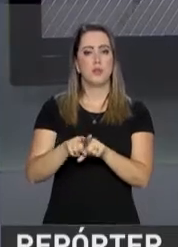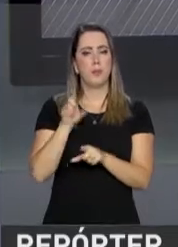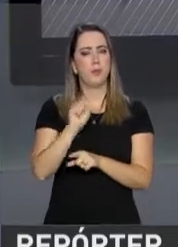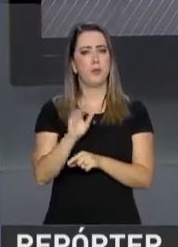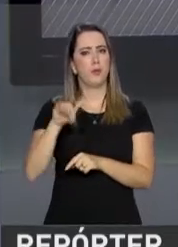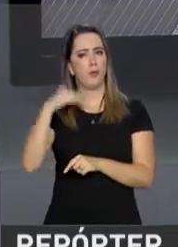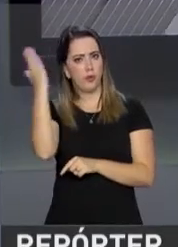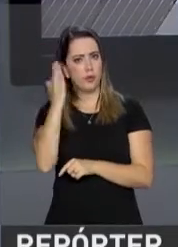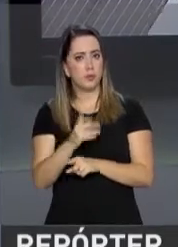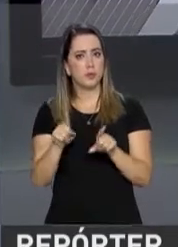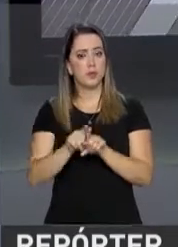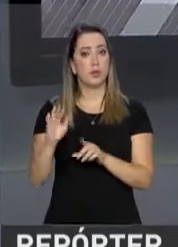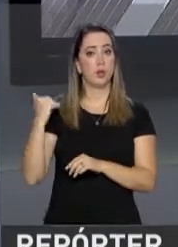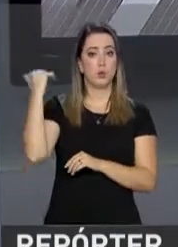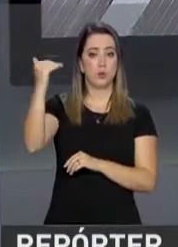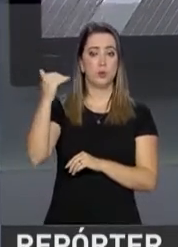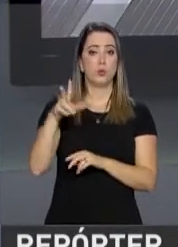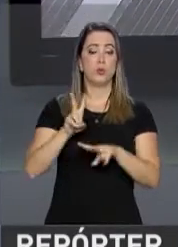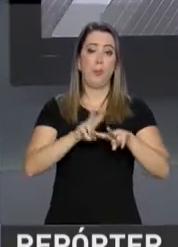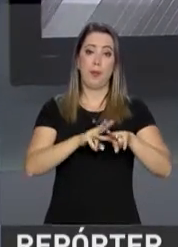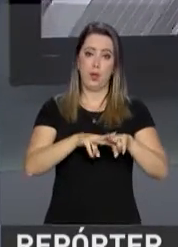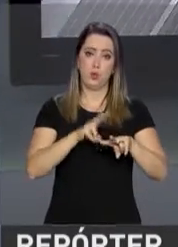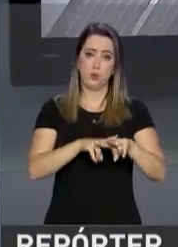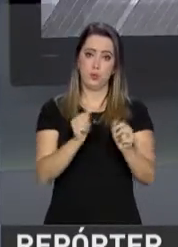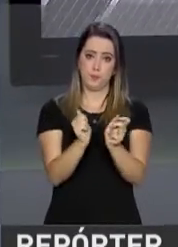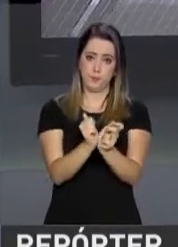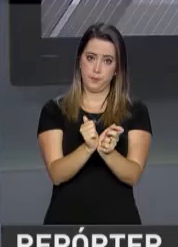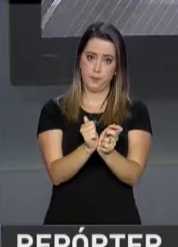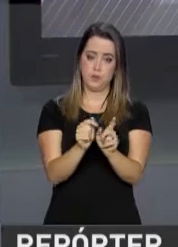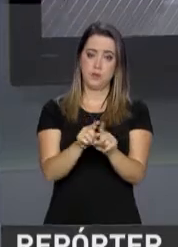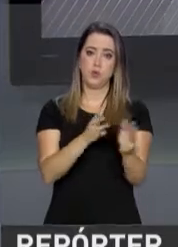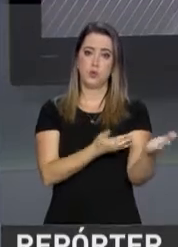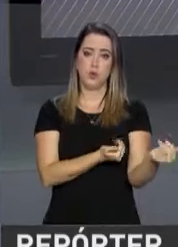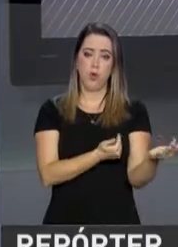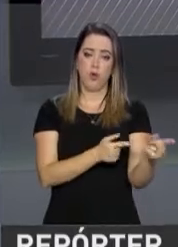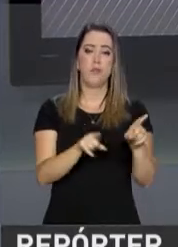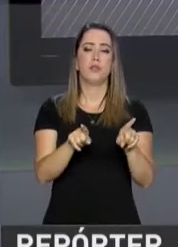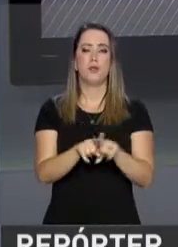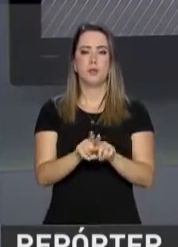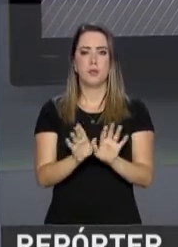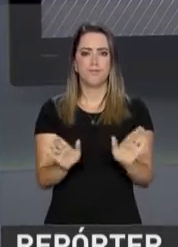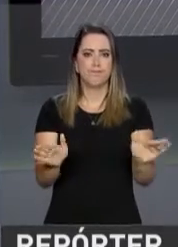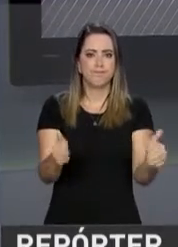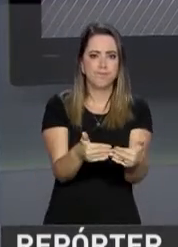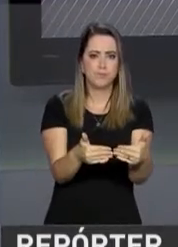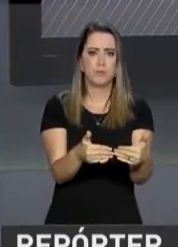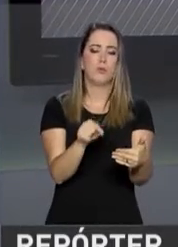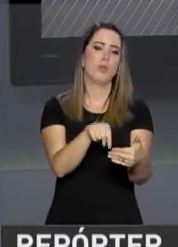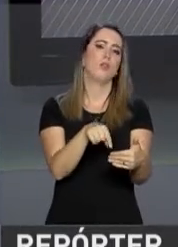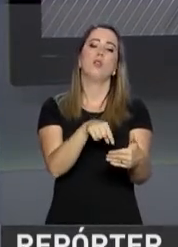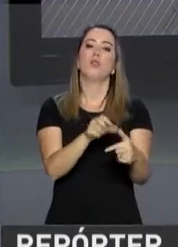direcionadas a adultos submetidos a penas privativas de liberdade e adolescentes sob medidas socioeducativas que incluam privação